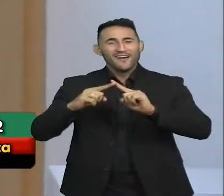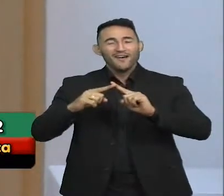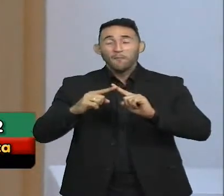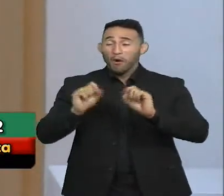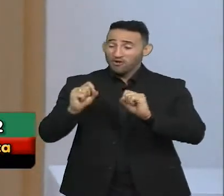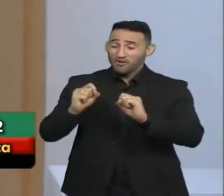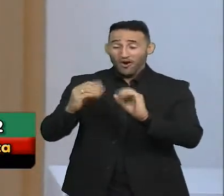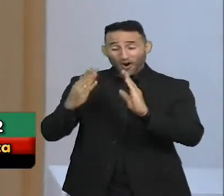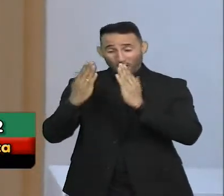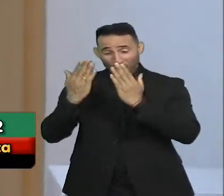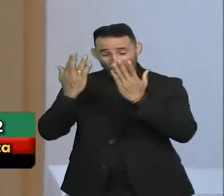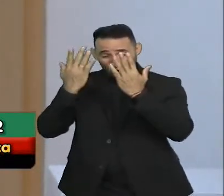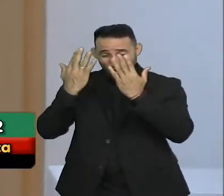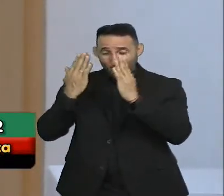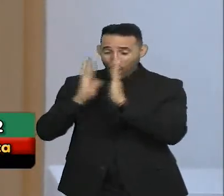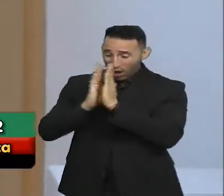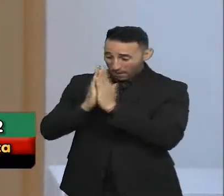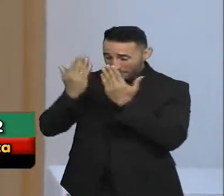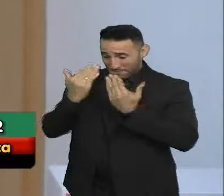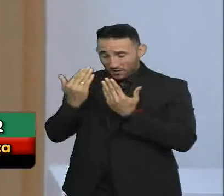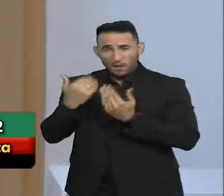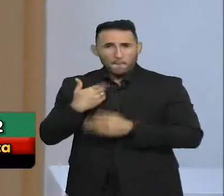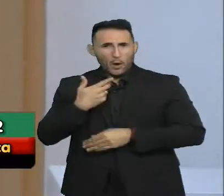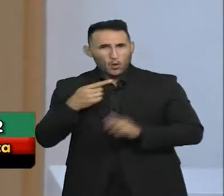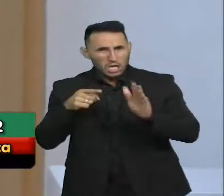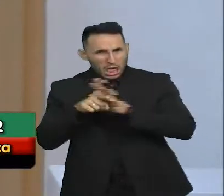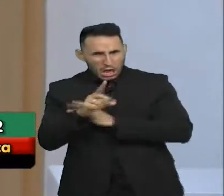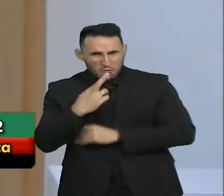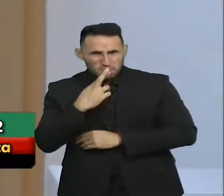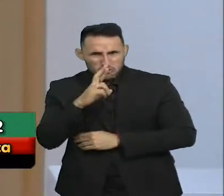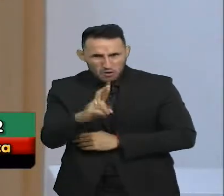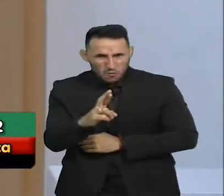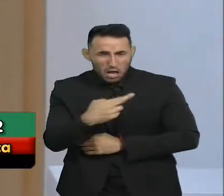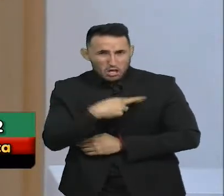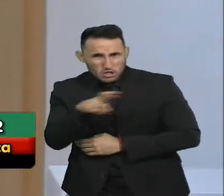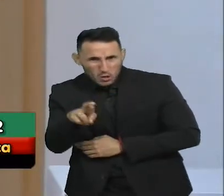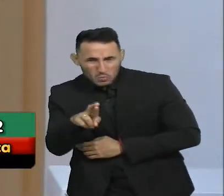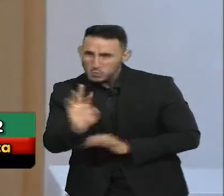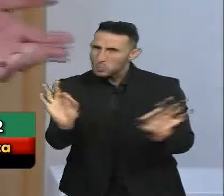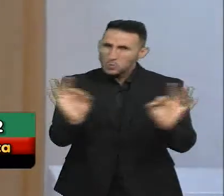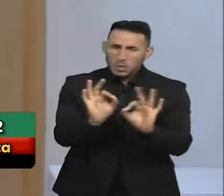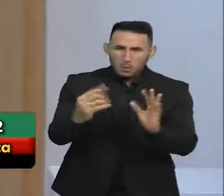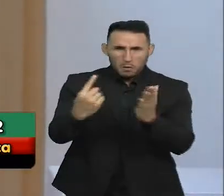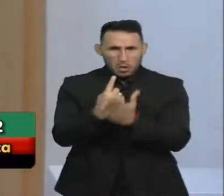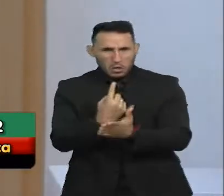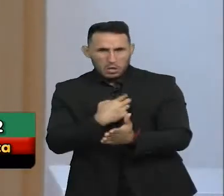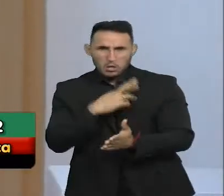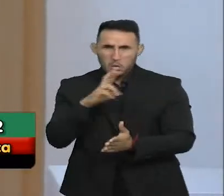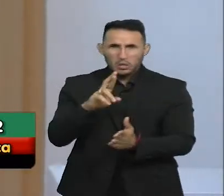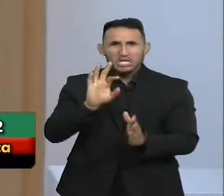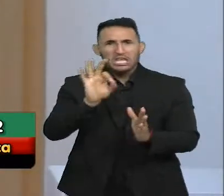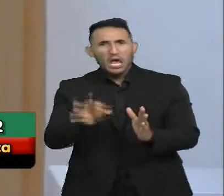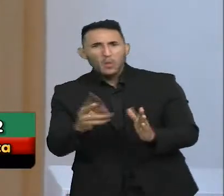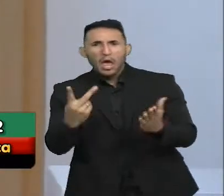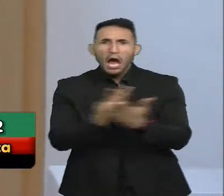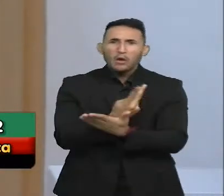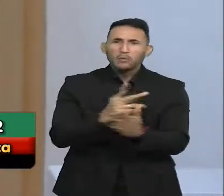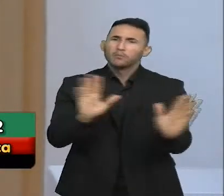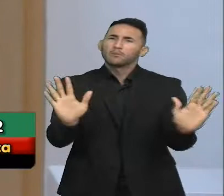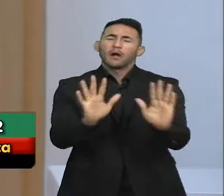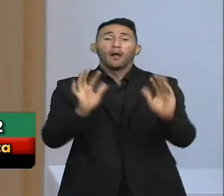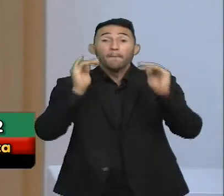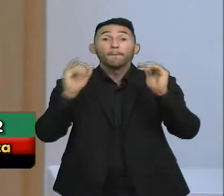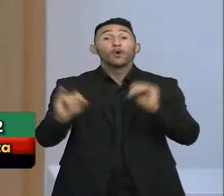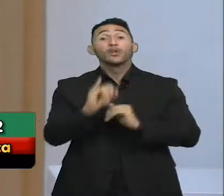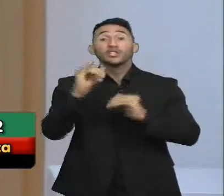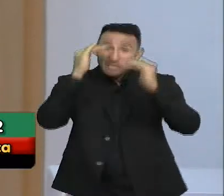muito legal, porque assim, eu não perguntei a religião dela, não perguntou a minha, né? E não sei quem está certo, quem está errado, mas acho que o certo é respeito, né? Isso